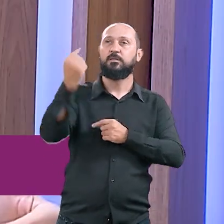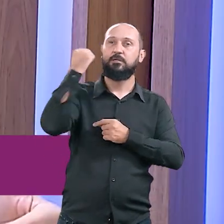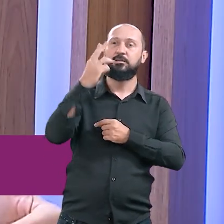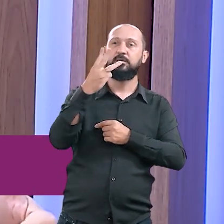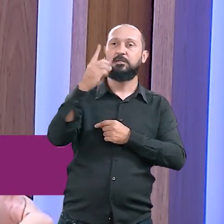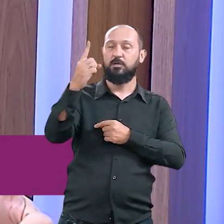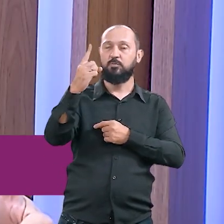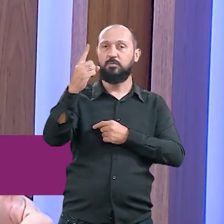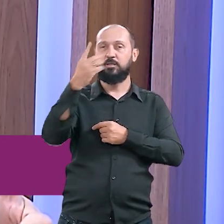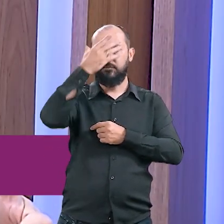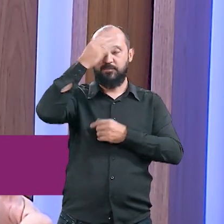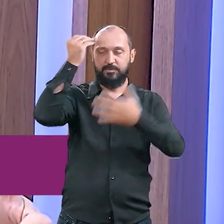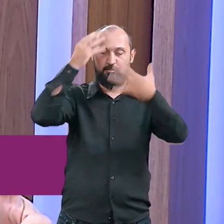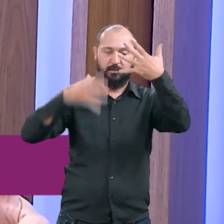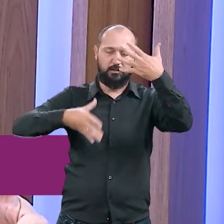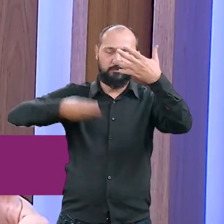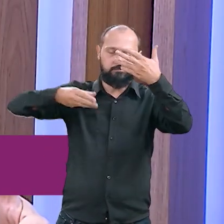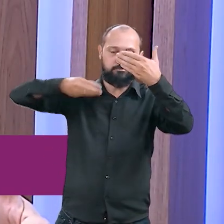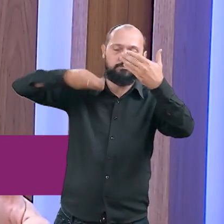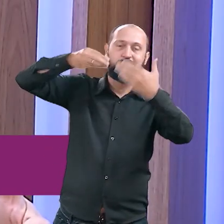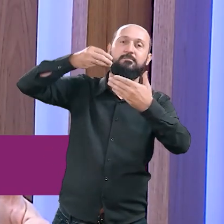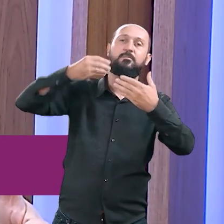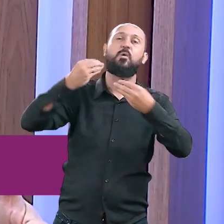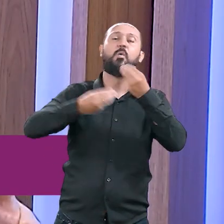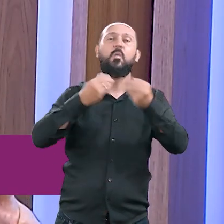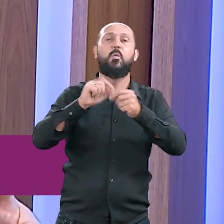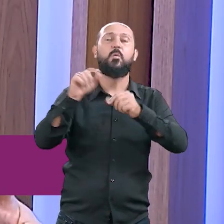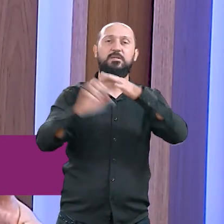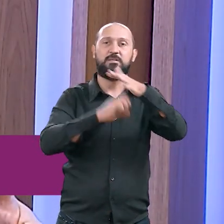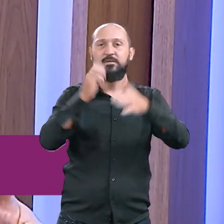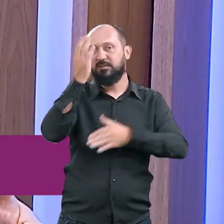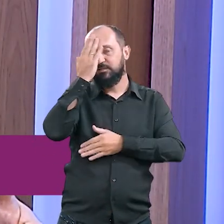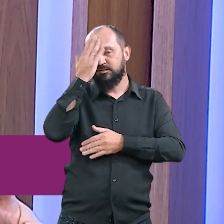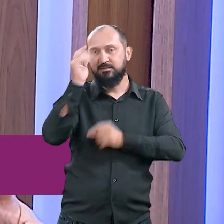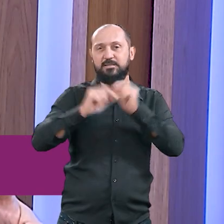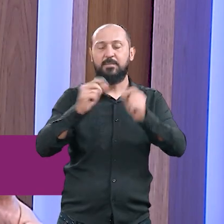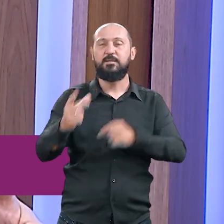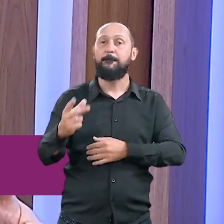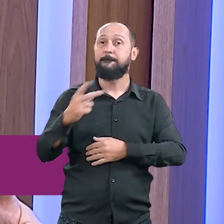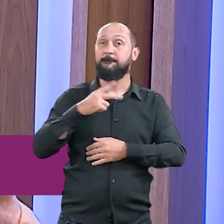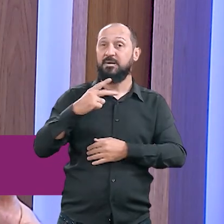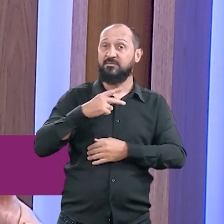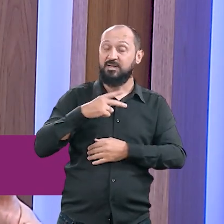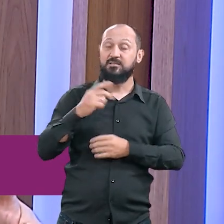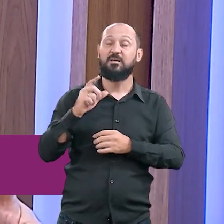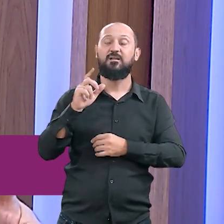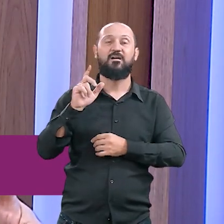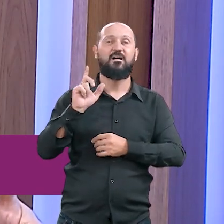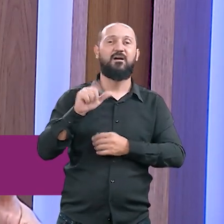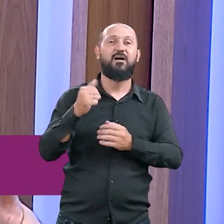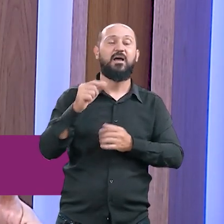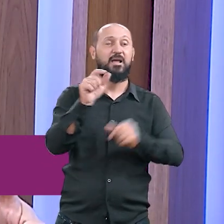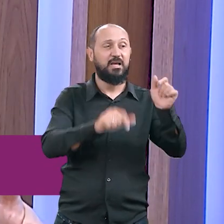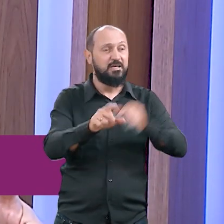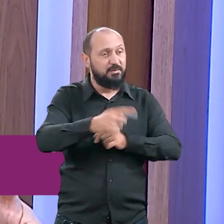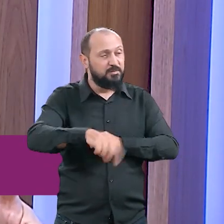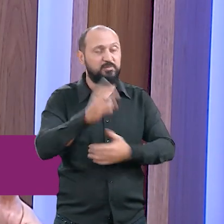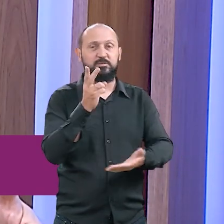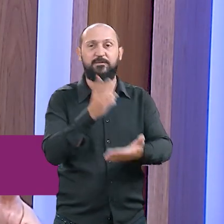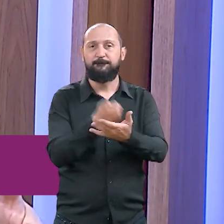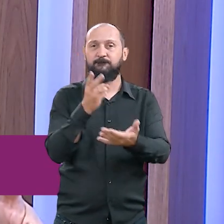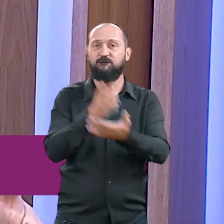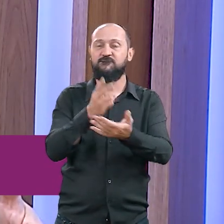ferramentas de inteligência artificial, a gente tem também várias que estão presentes nas casas das pessoas, Google Home, Alexa,